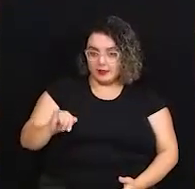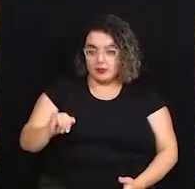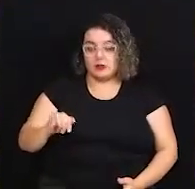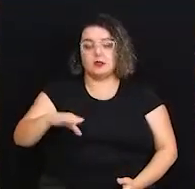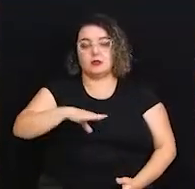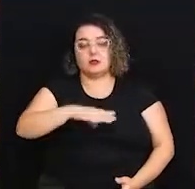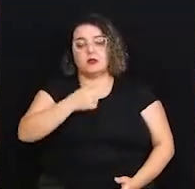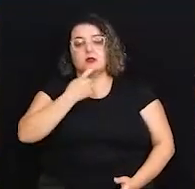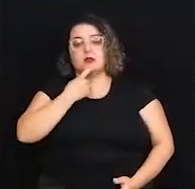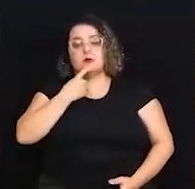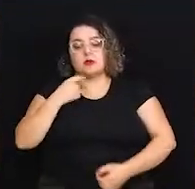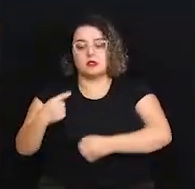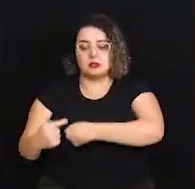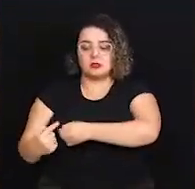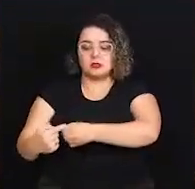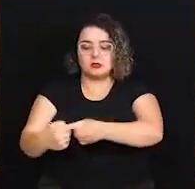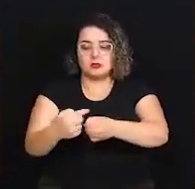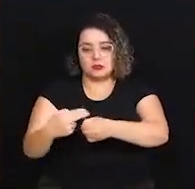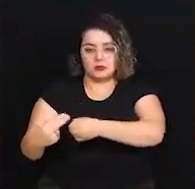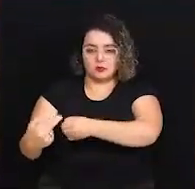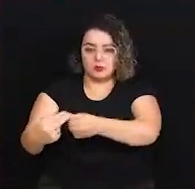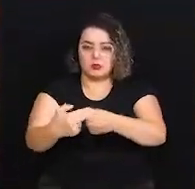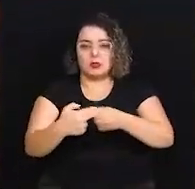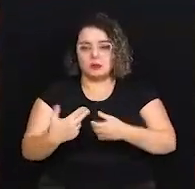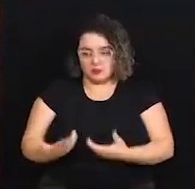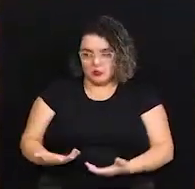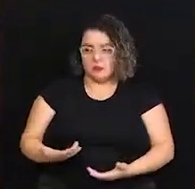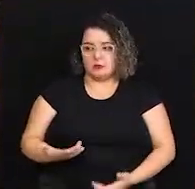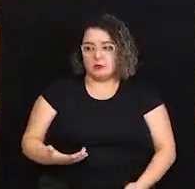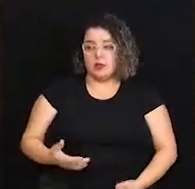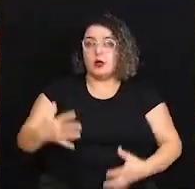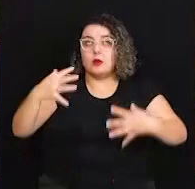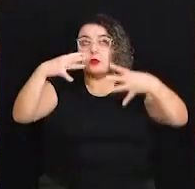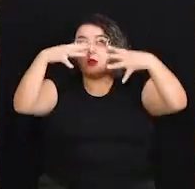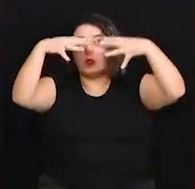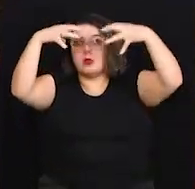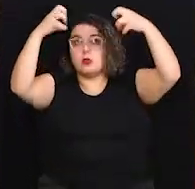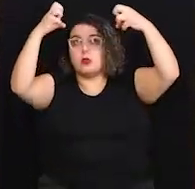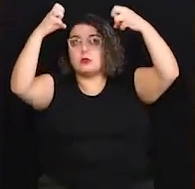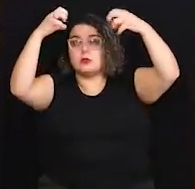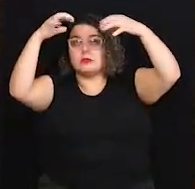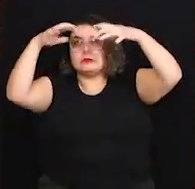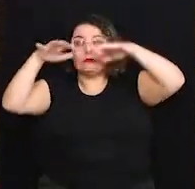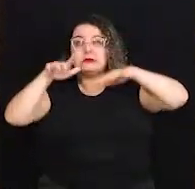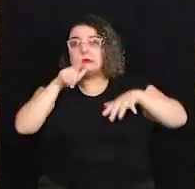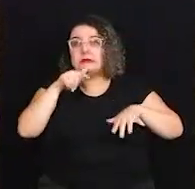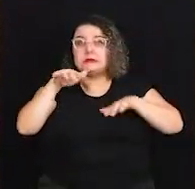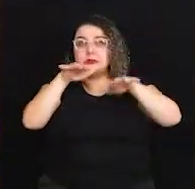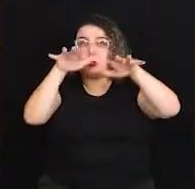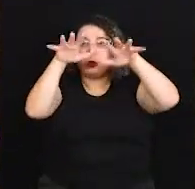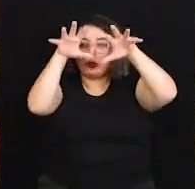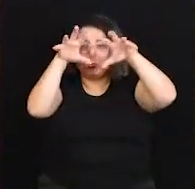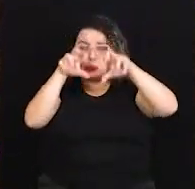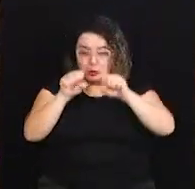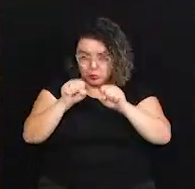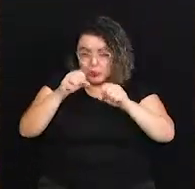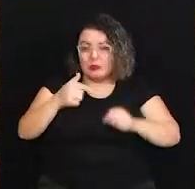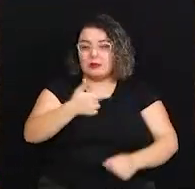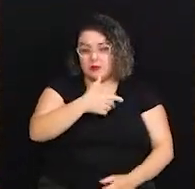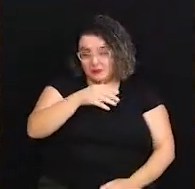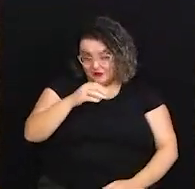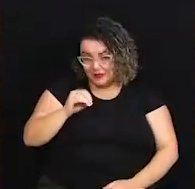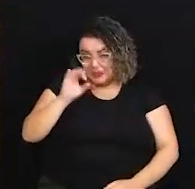também entrou em estado de alerta, registrando umidade relativa do ar abaixo dos 20% por